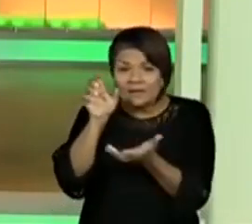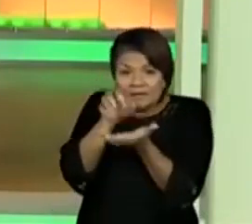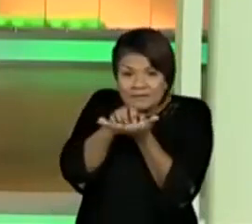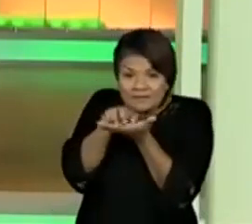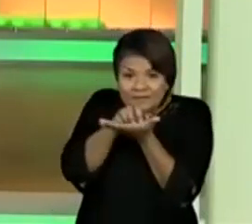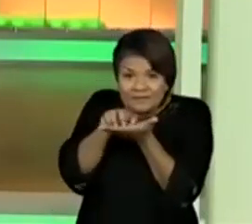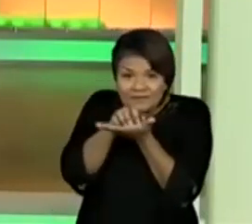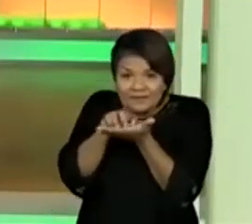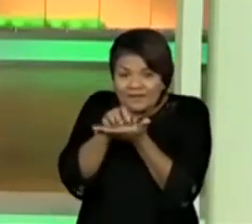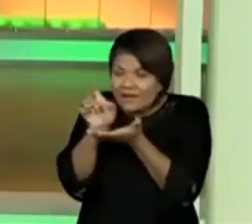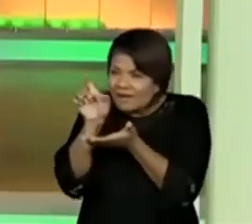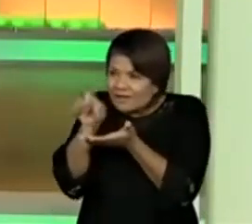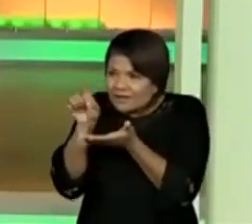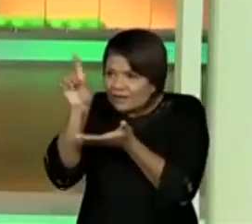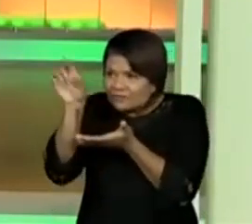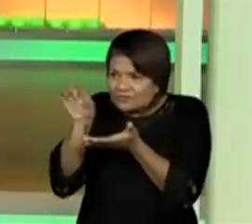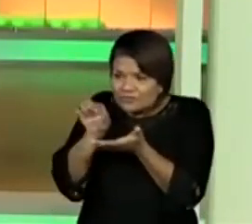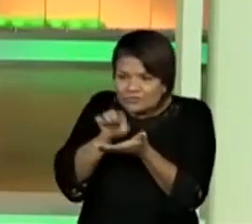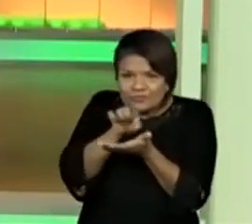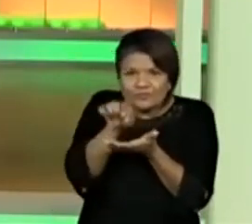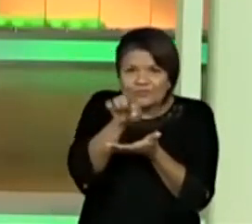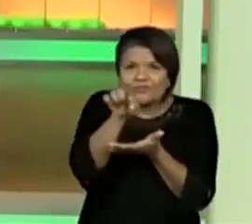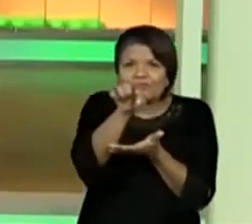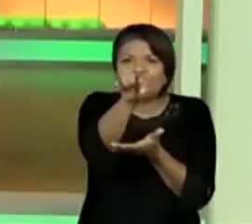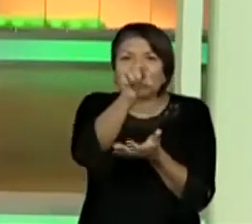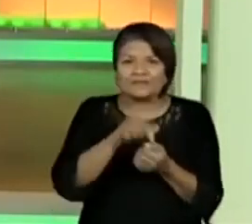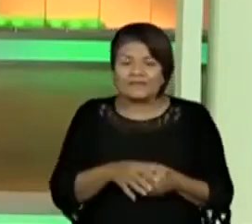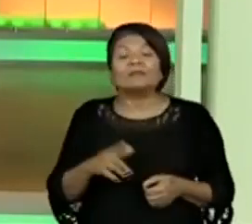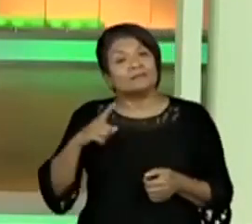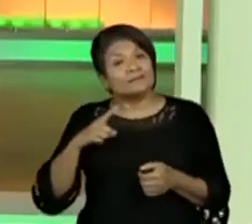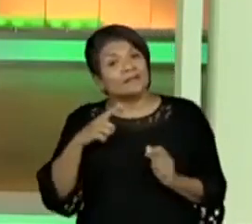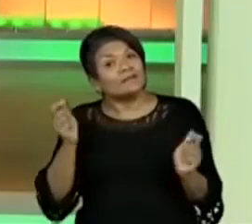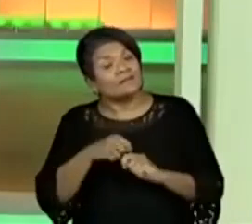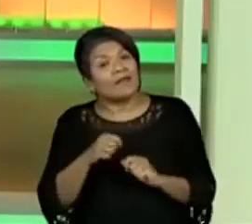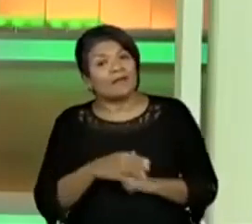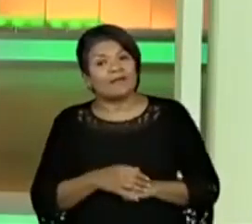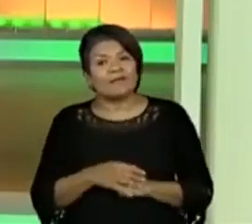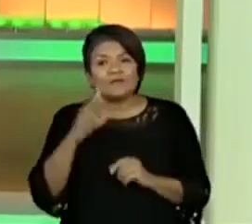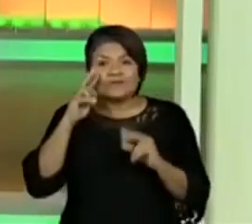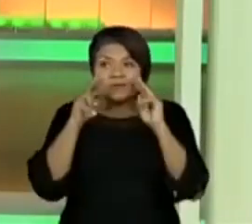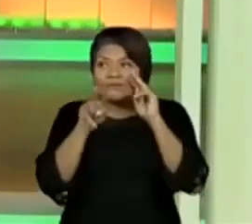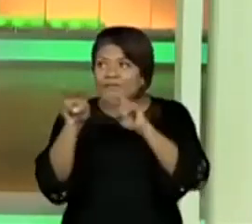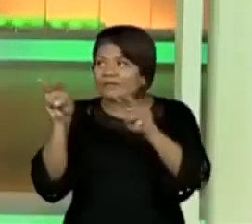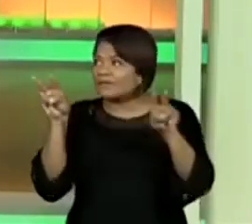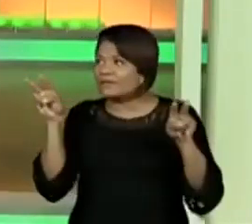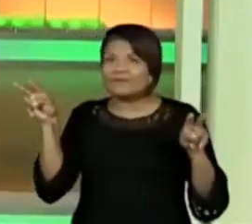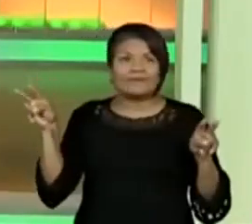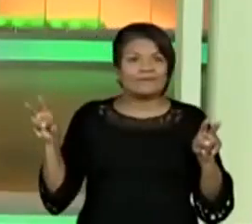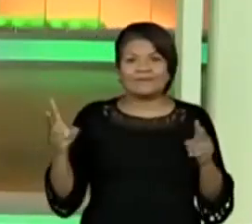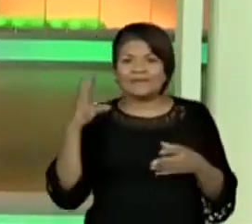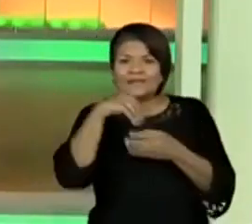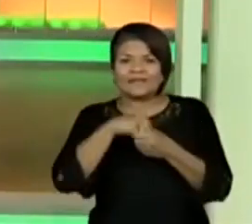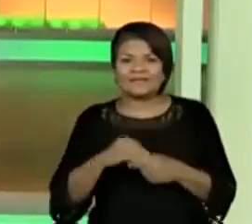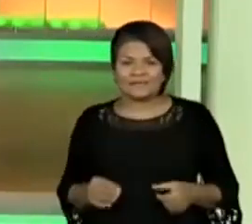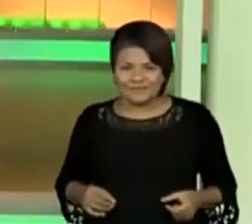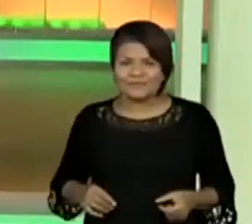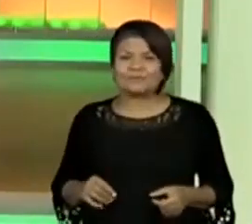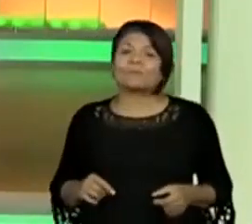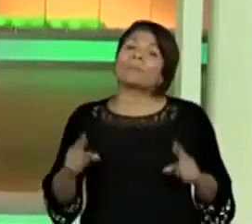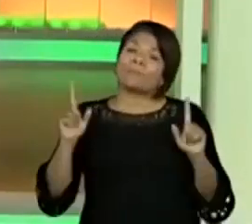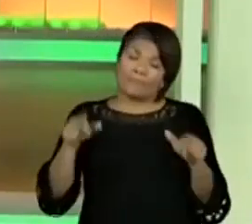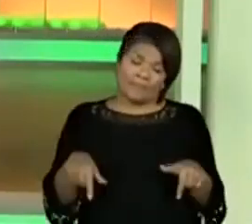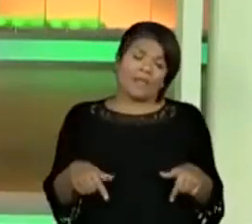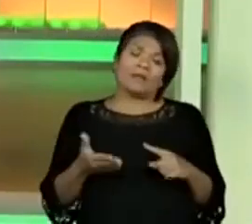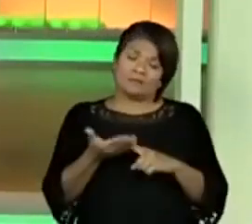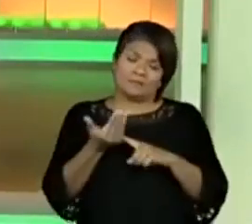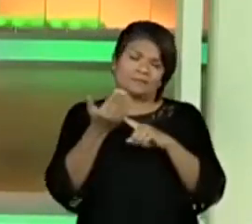uma rodovia e conhecer qual é a visão que teria se estivesse caminhando ali dentro, né? É um recurso, hoje em